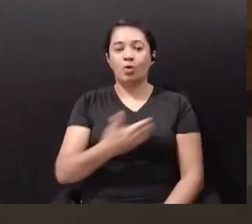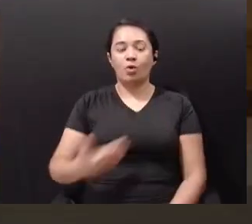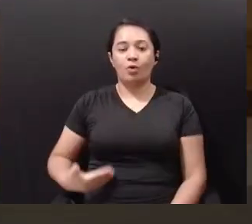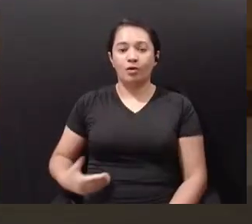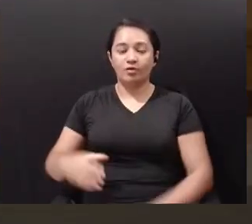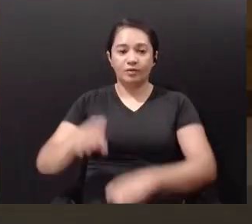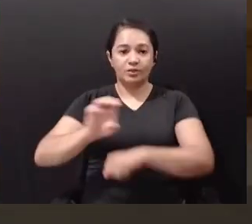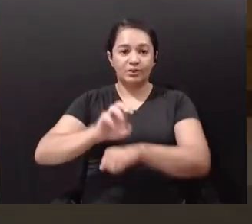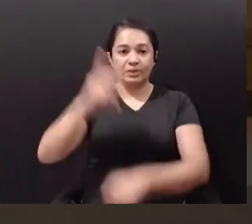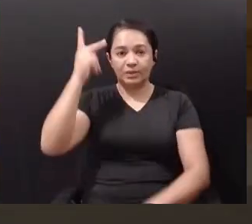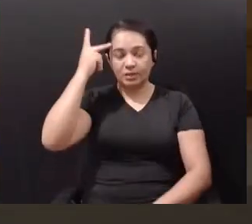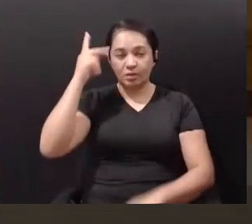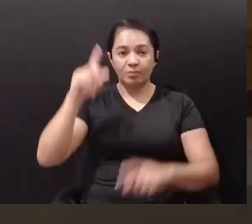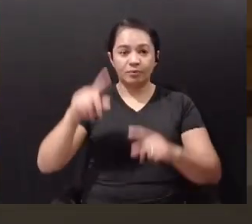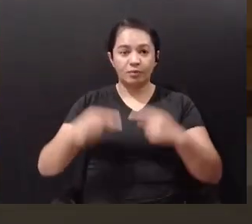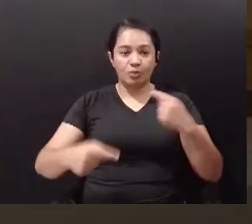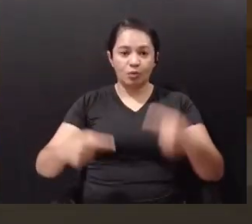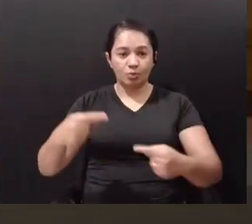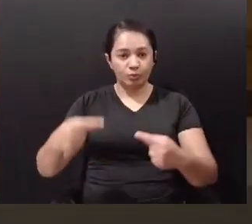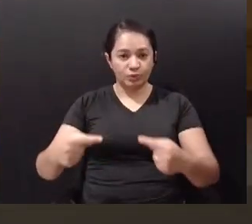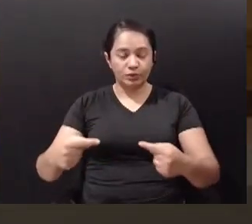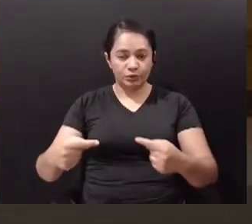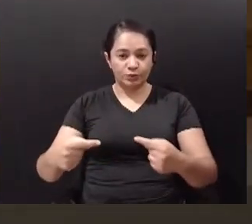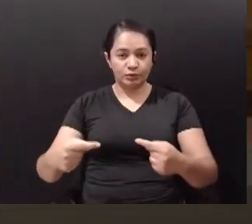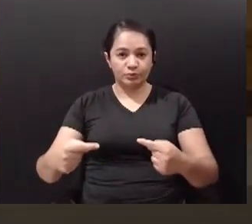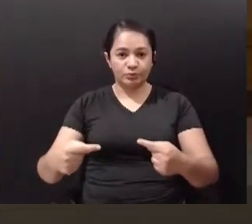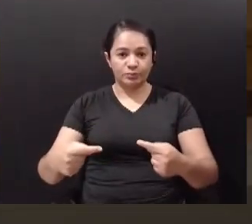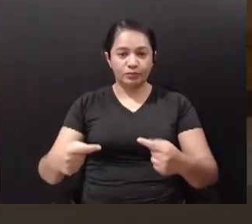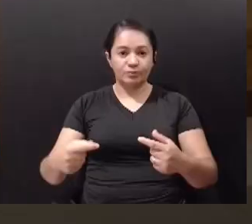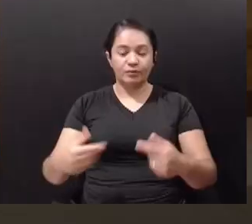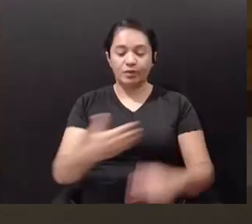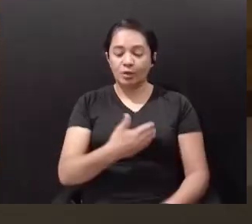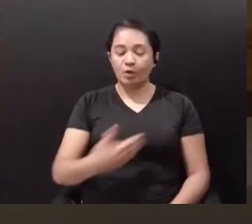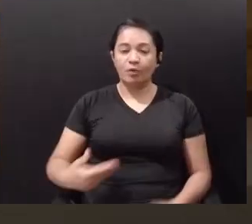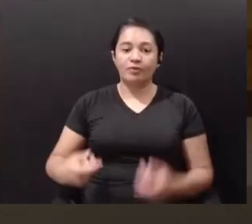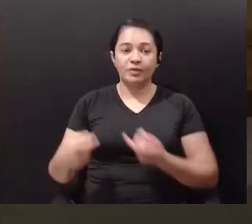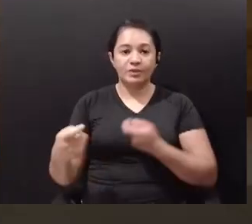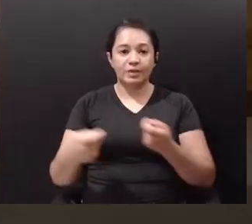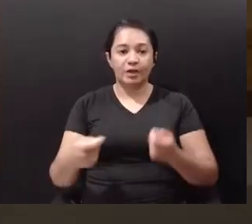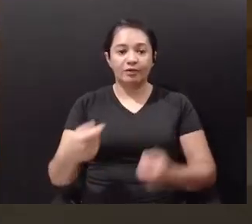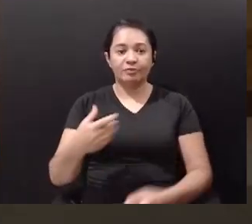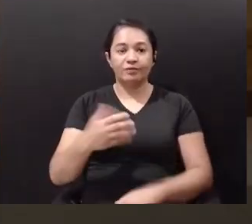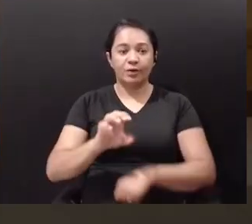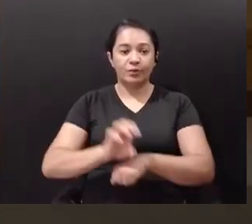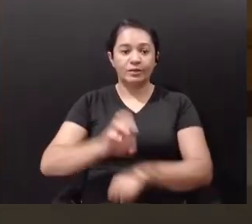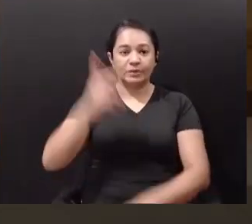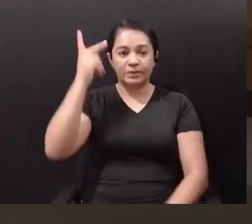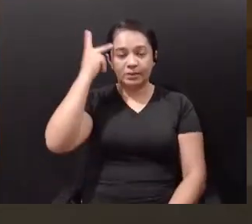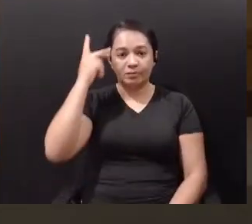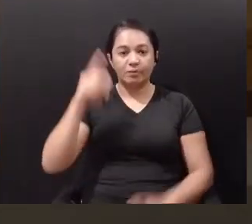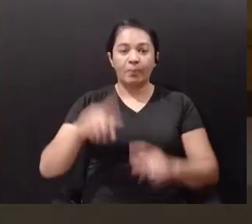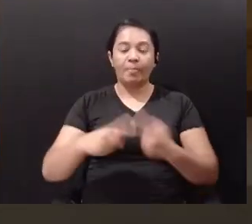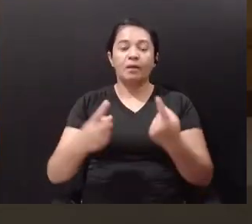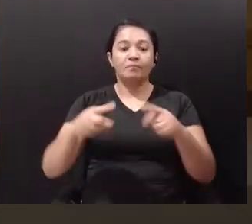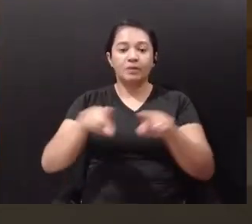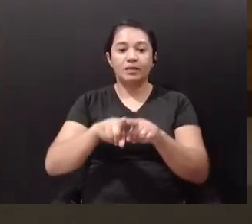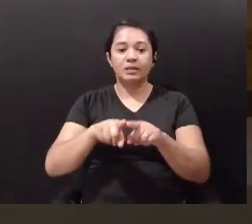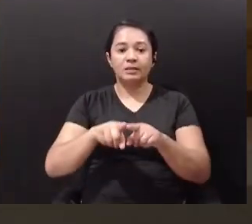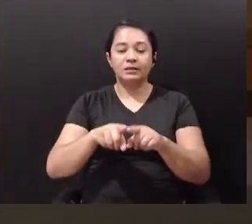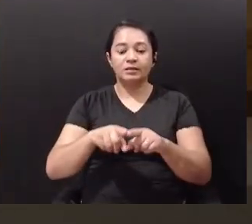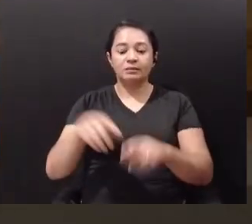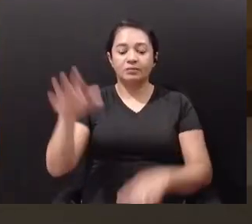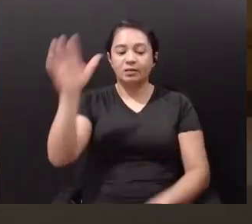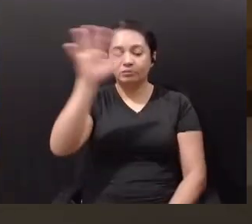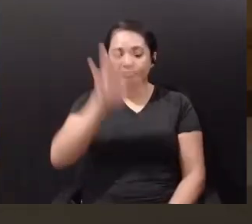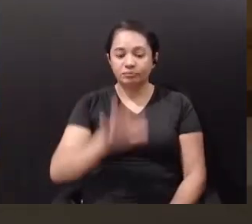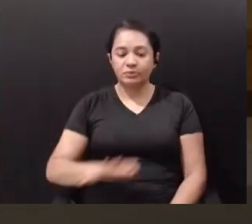os políticos, né, que estavam governando o estado de São Paulo, mas também em âmbito nacional. Então eles têm